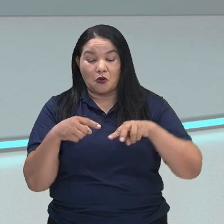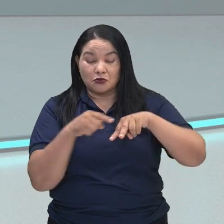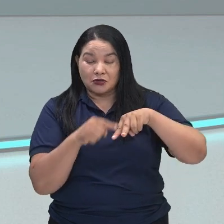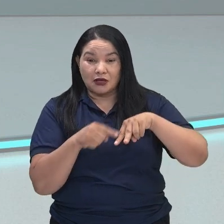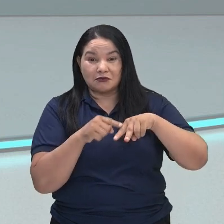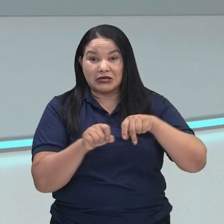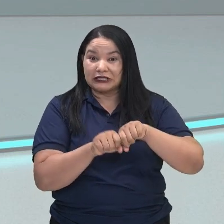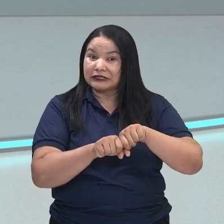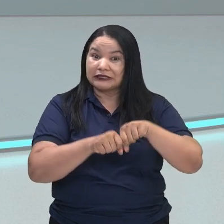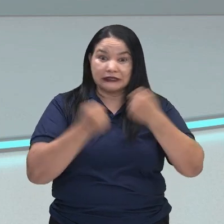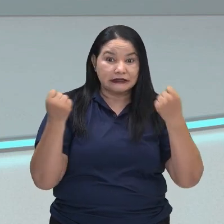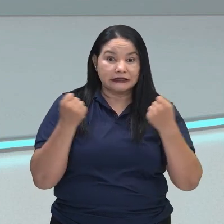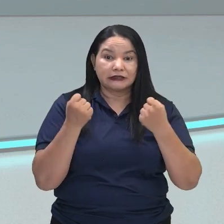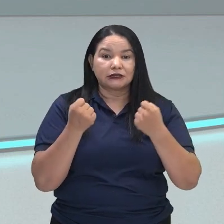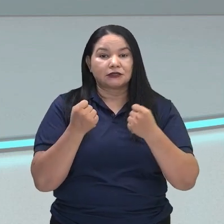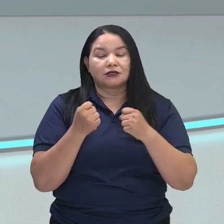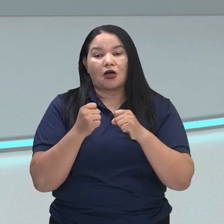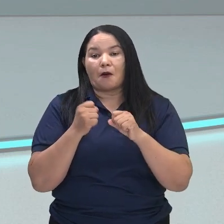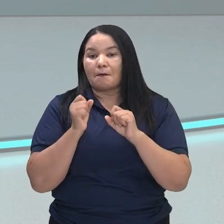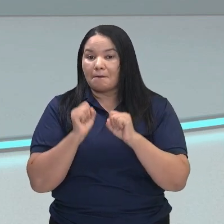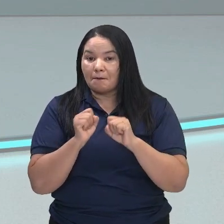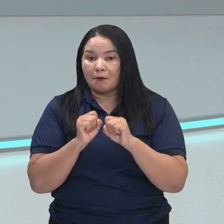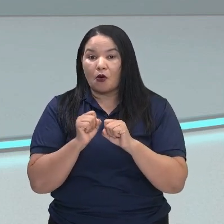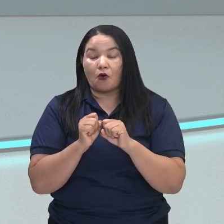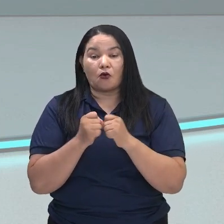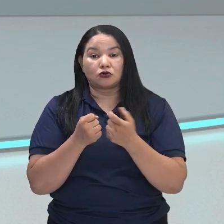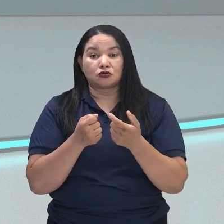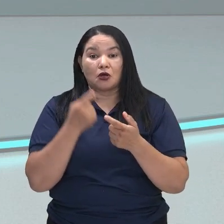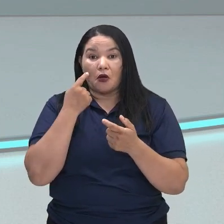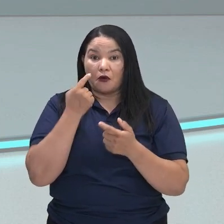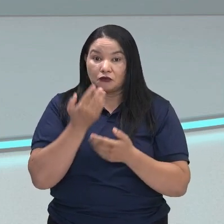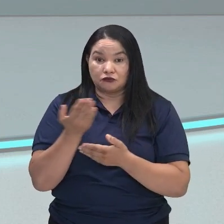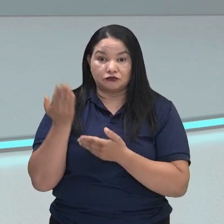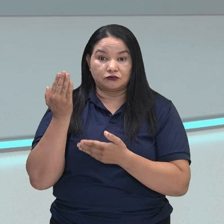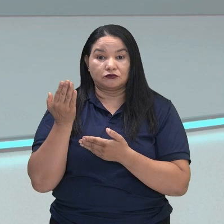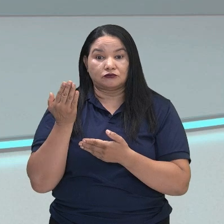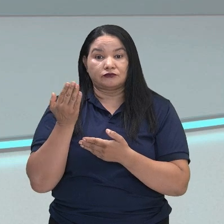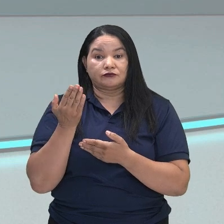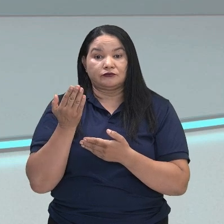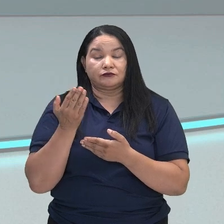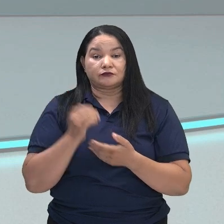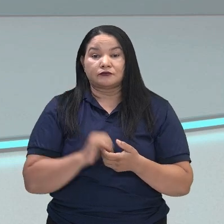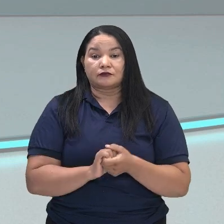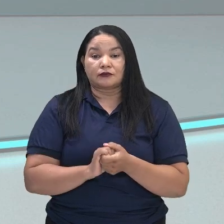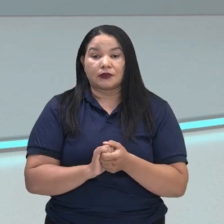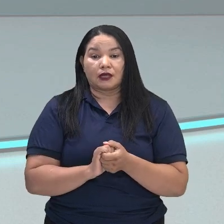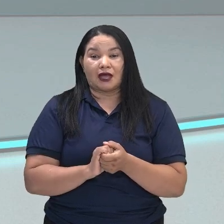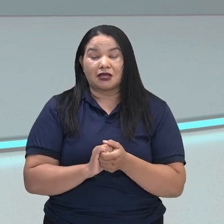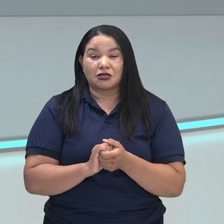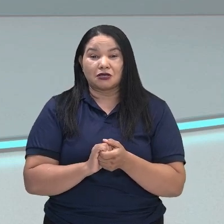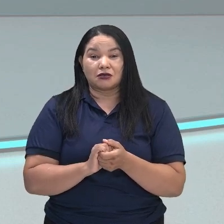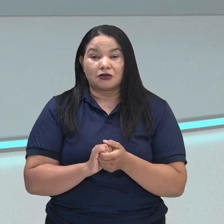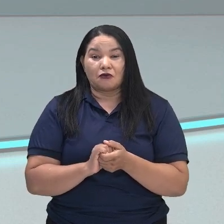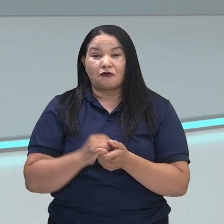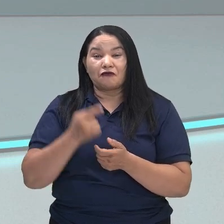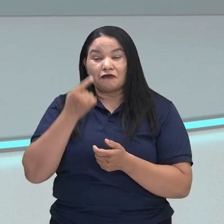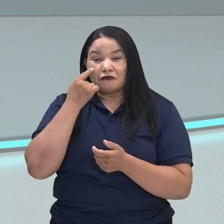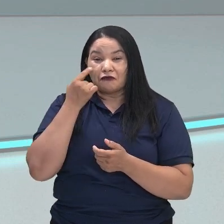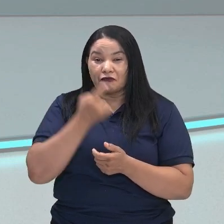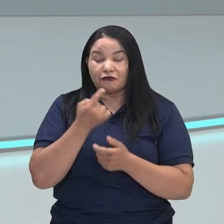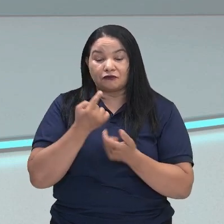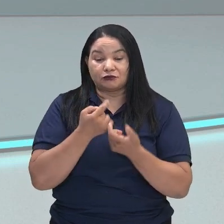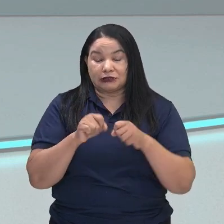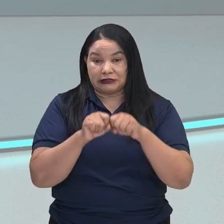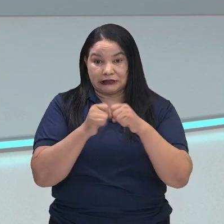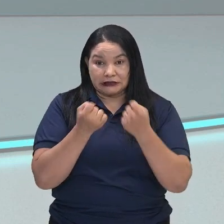de um osso, que pode ser uma fratura exposta quando há rompimento da pele, né, por conta da quebra desse osso,